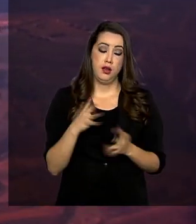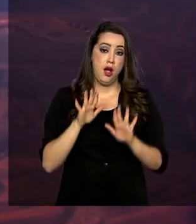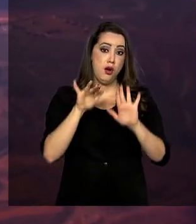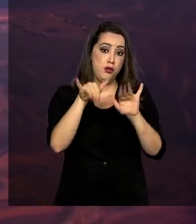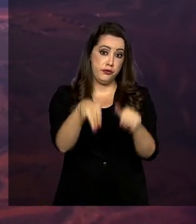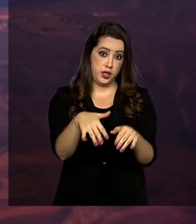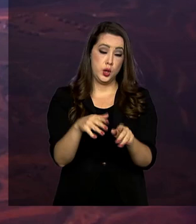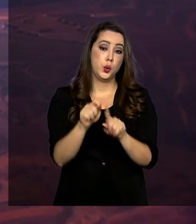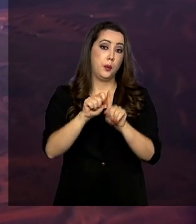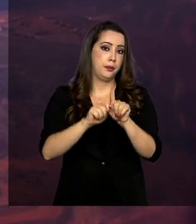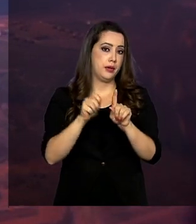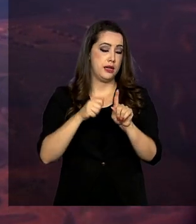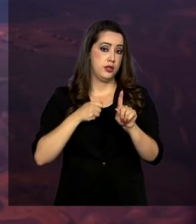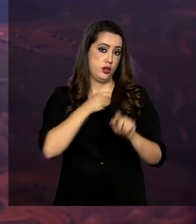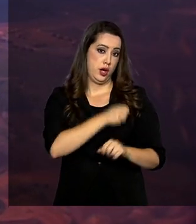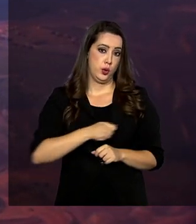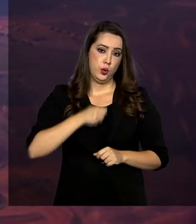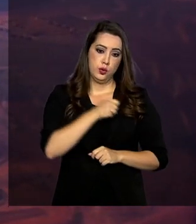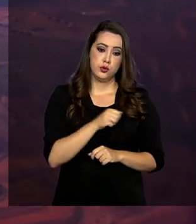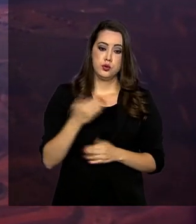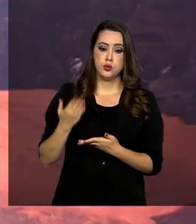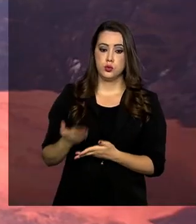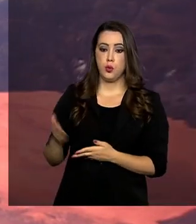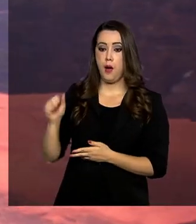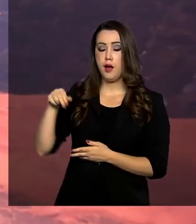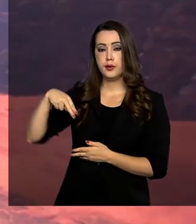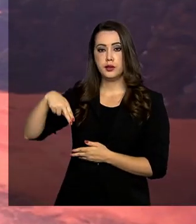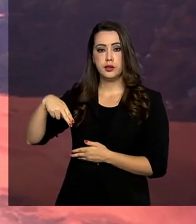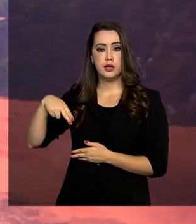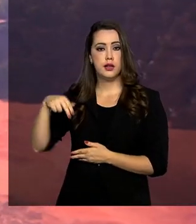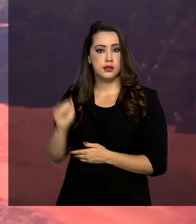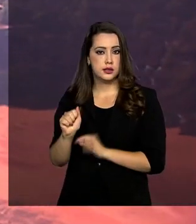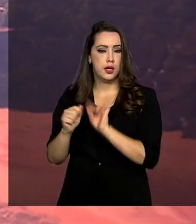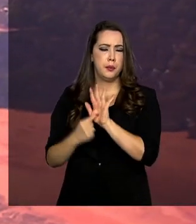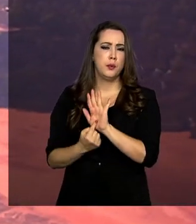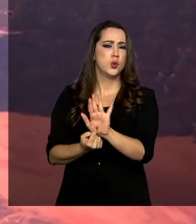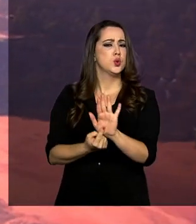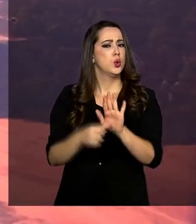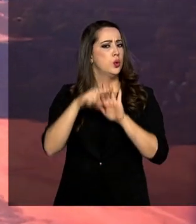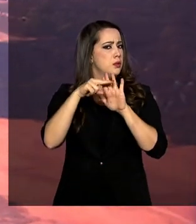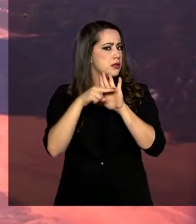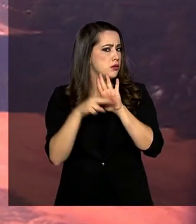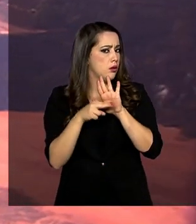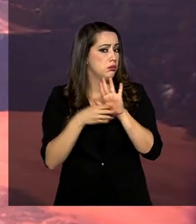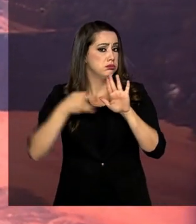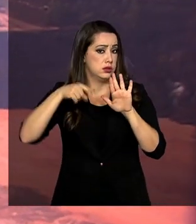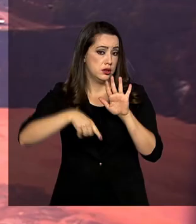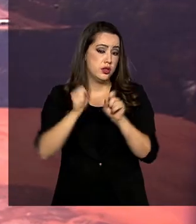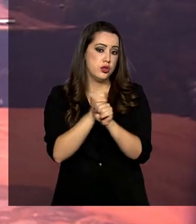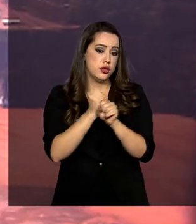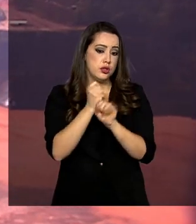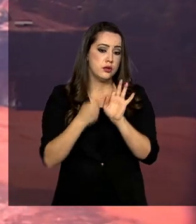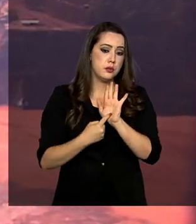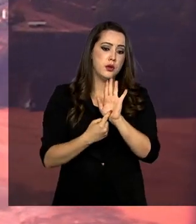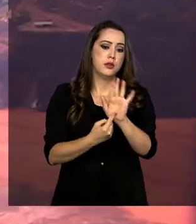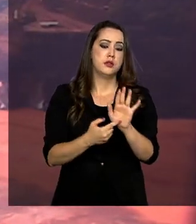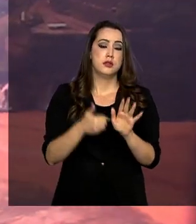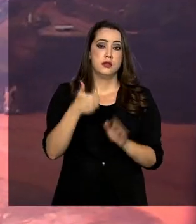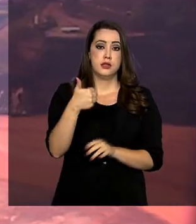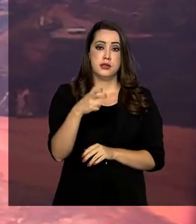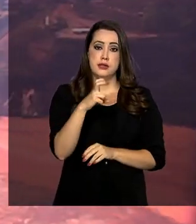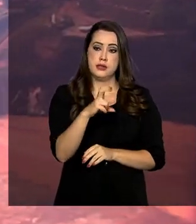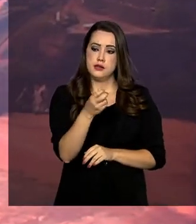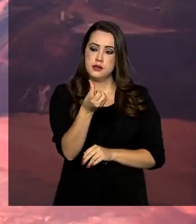ANA divulgou o relatório sobre a segurança do setor. Os dados de 2019 apontam 156